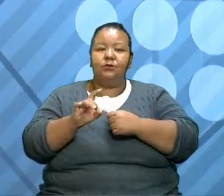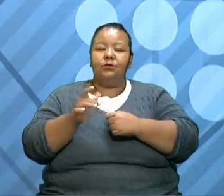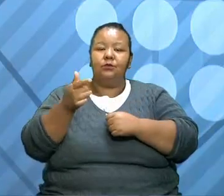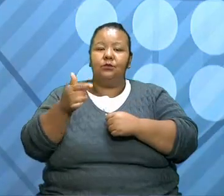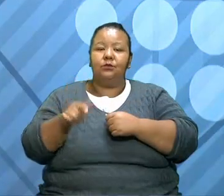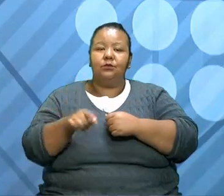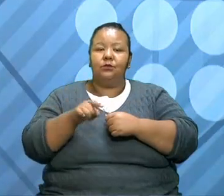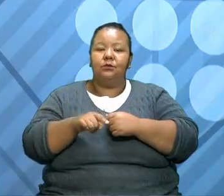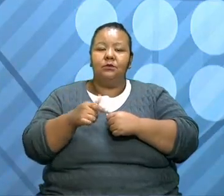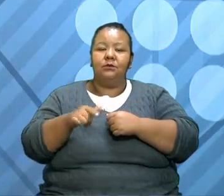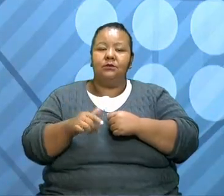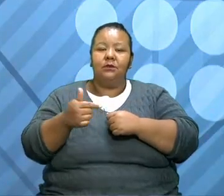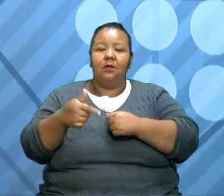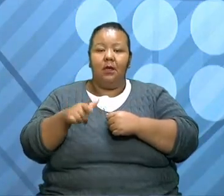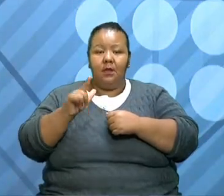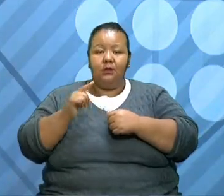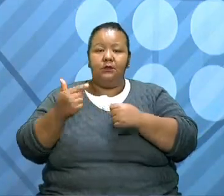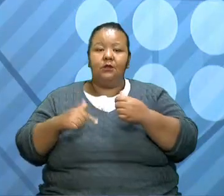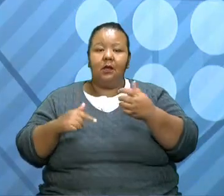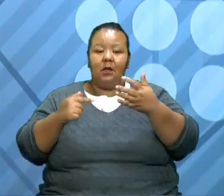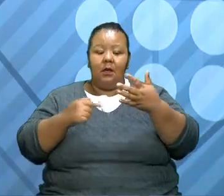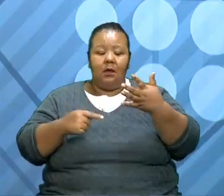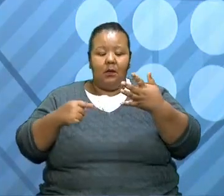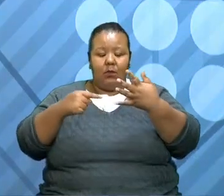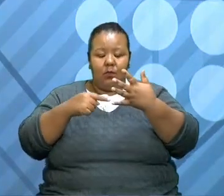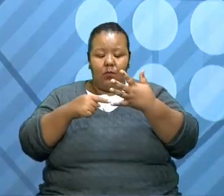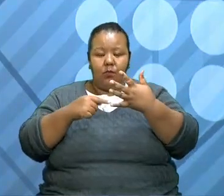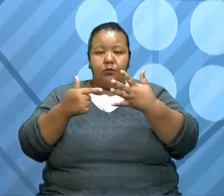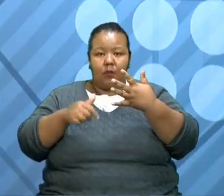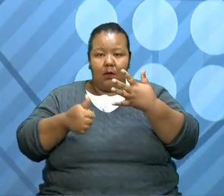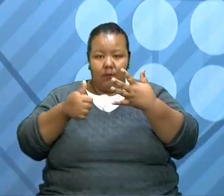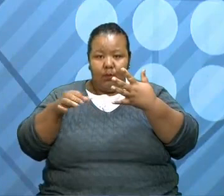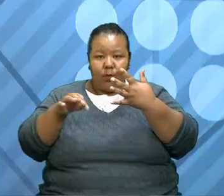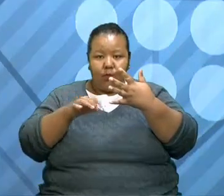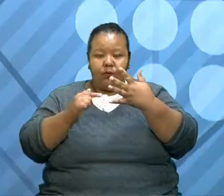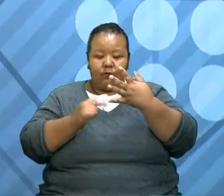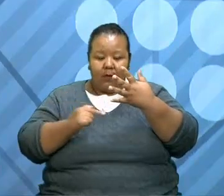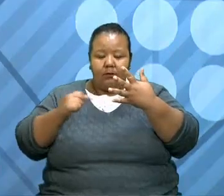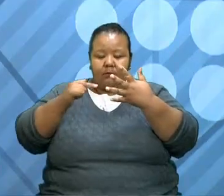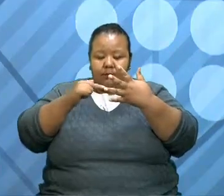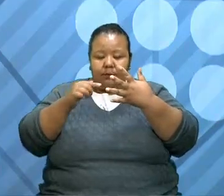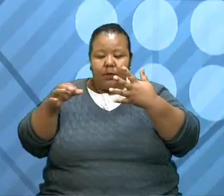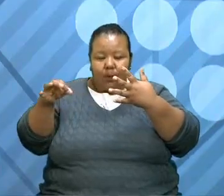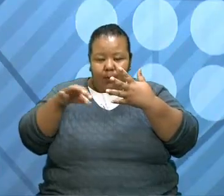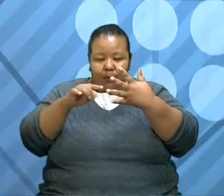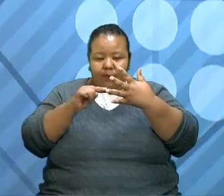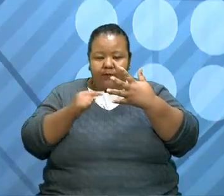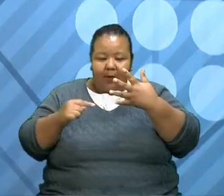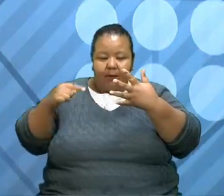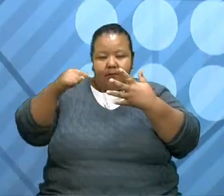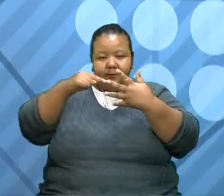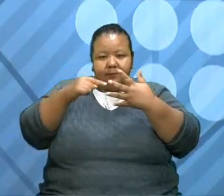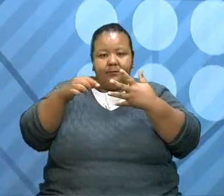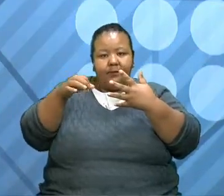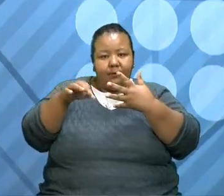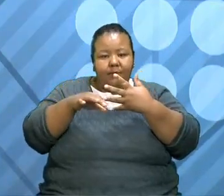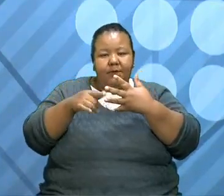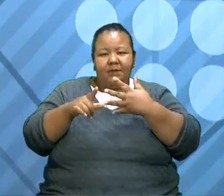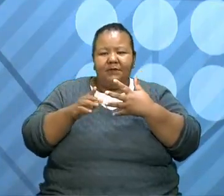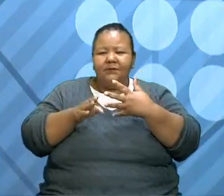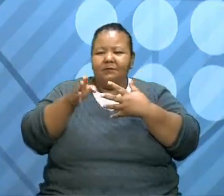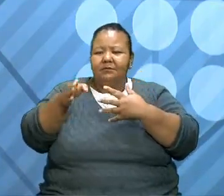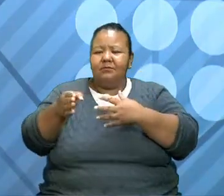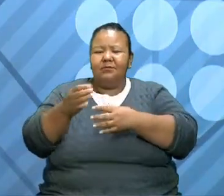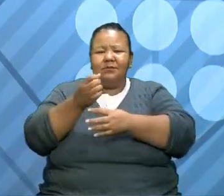ter vida social se você supriu a fisiológica, se você supriu a necessidade de segurança. Porque se você for num lugar que você não se sente seguro, você